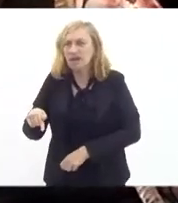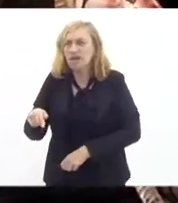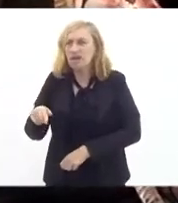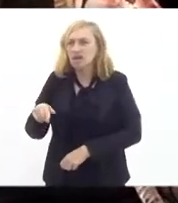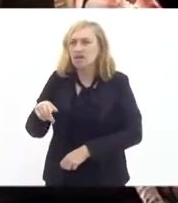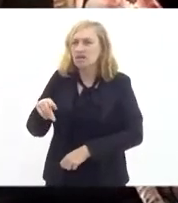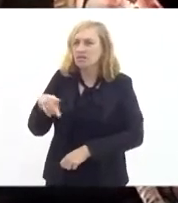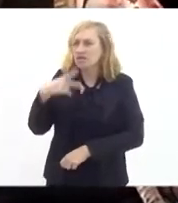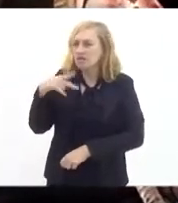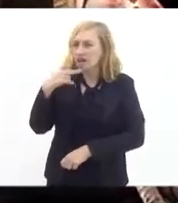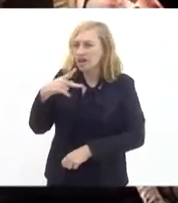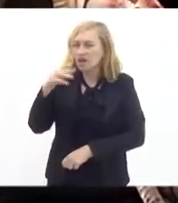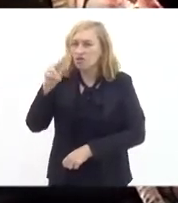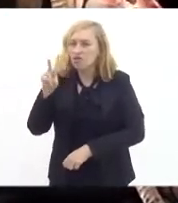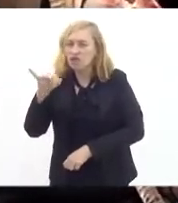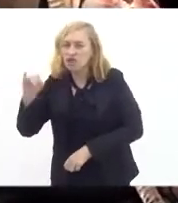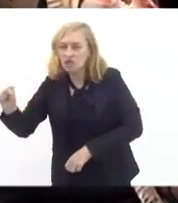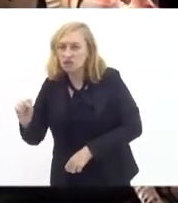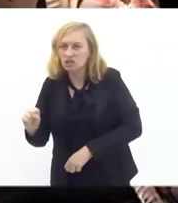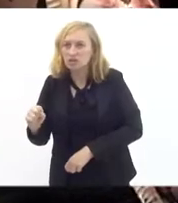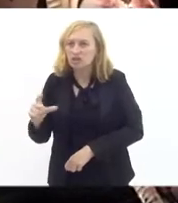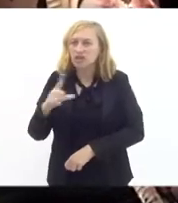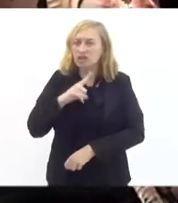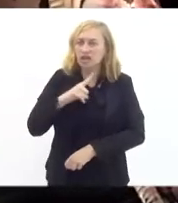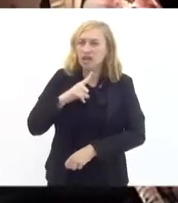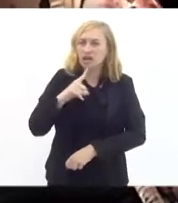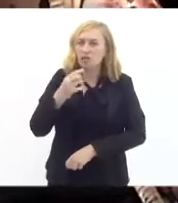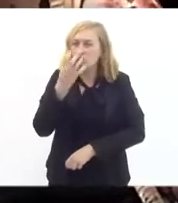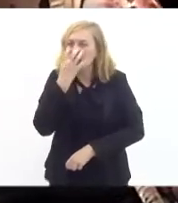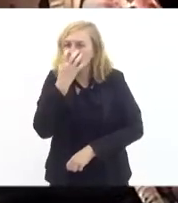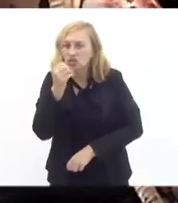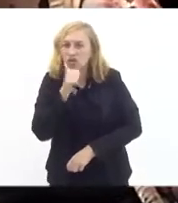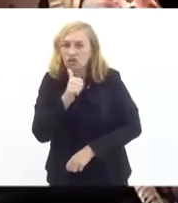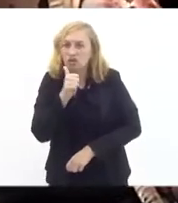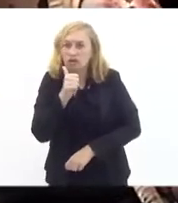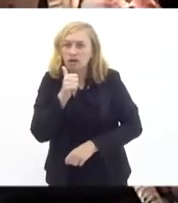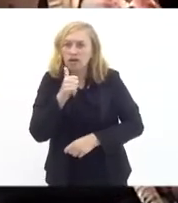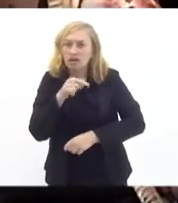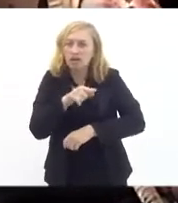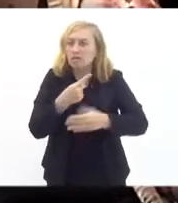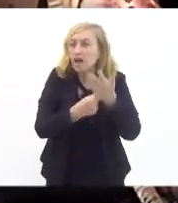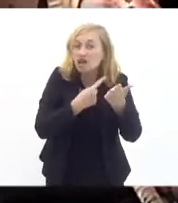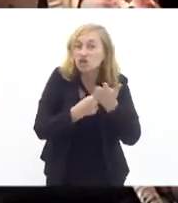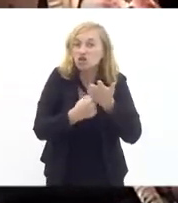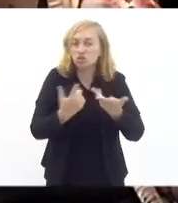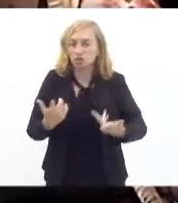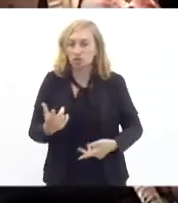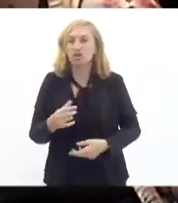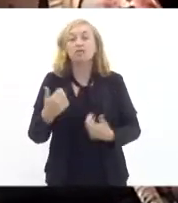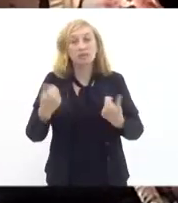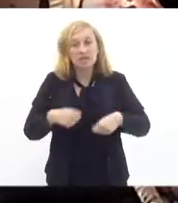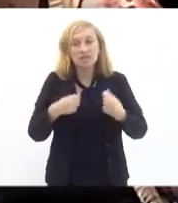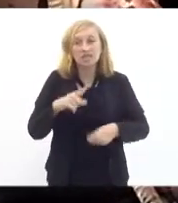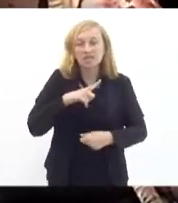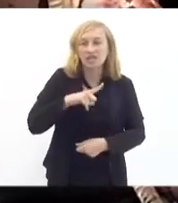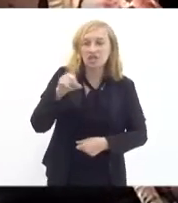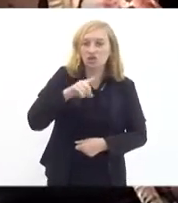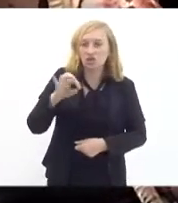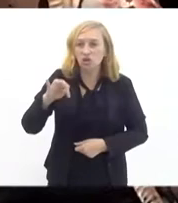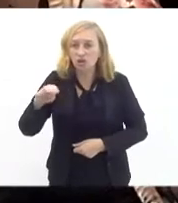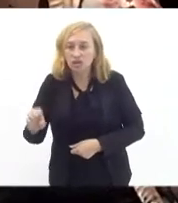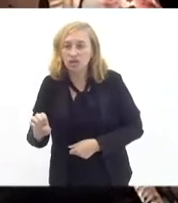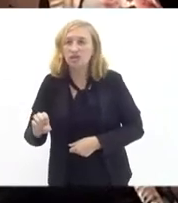Vinícius? Vinícius, tem uma cadela aqui, não sei o quê, me ajuda. Então tem que ter a zoonose aqui. O melhor